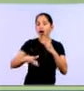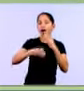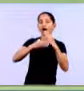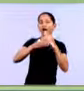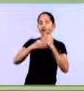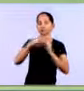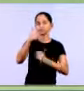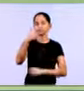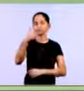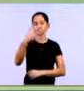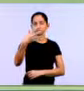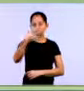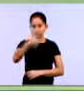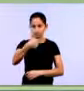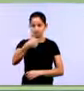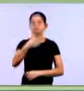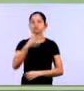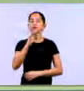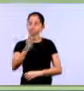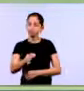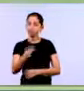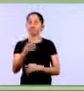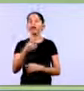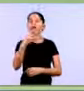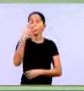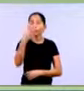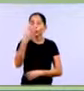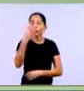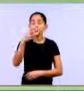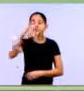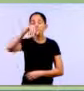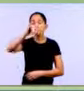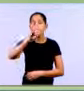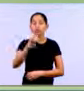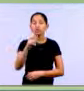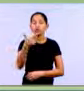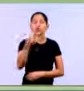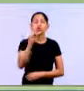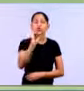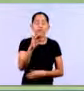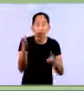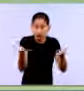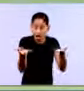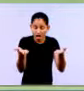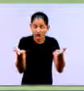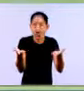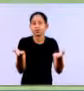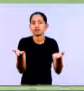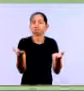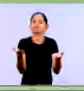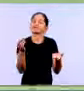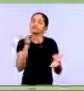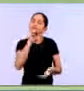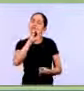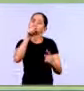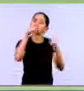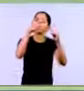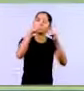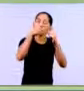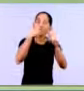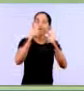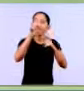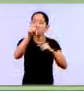101, de 4 de maio de 2000, recente. E qual que é o objetivo dela? O objetivo dela é